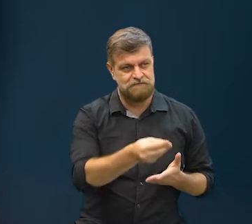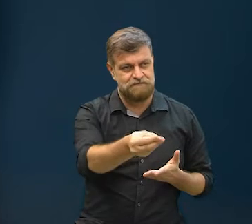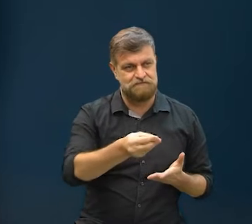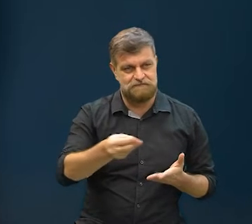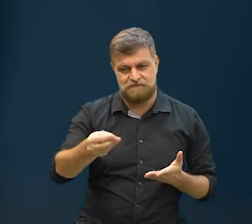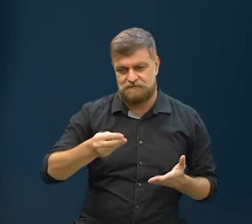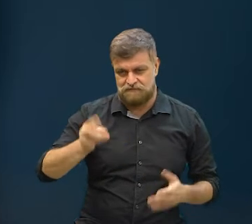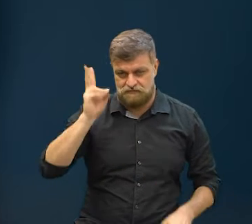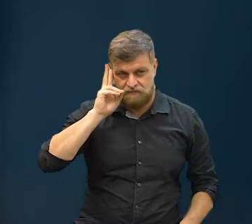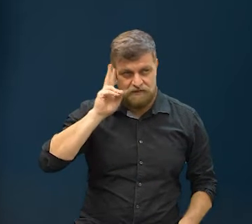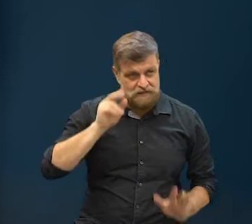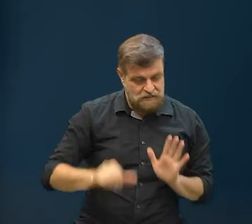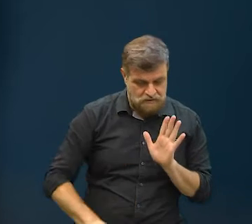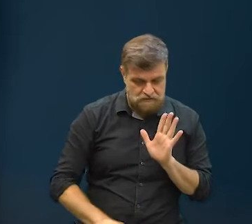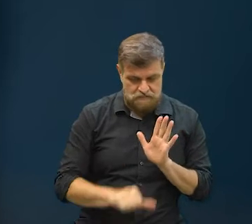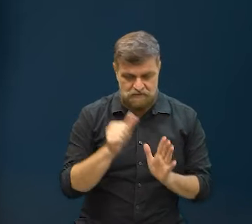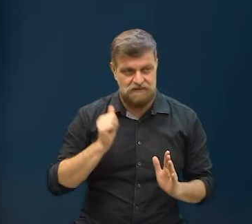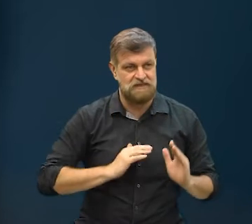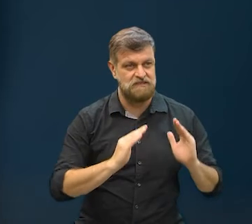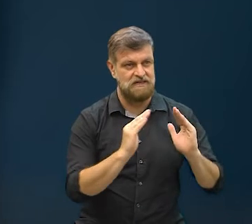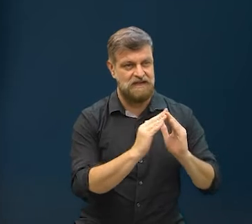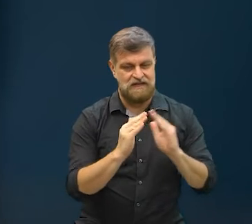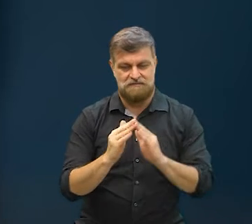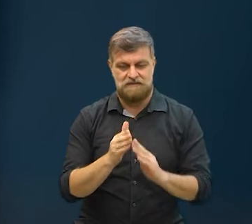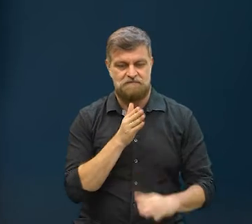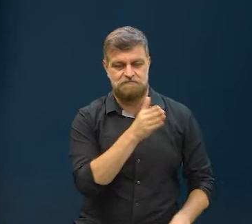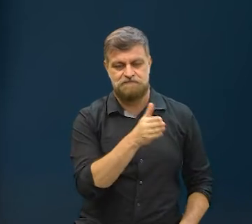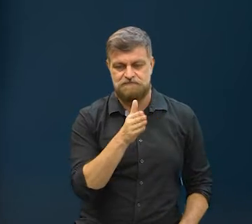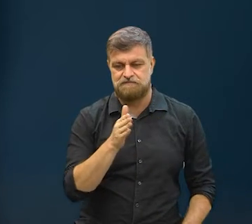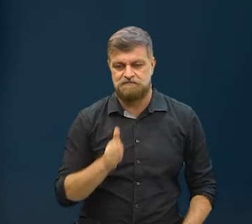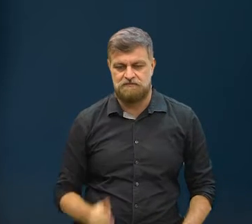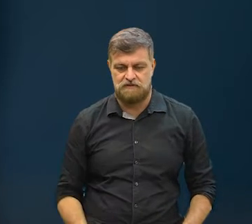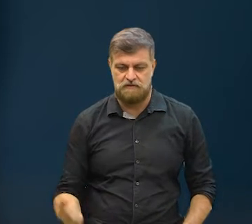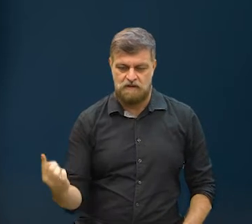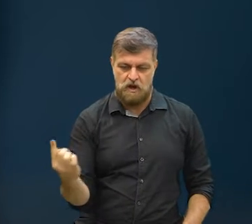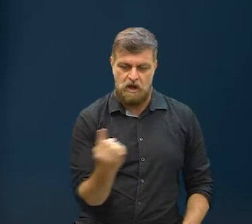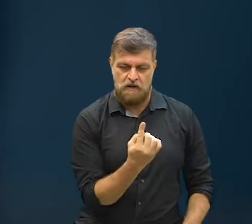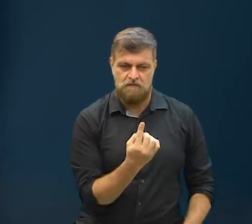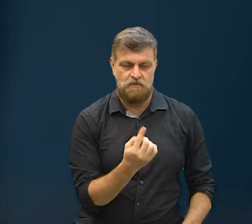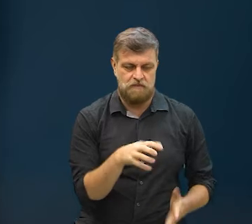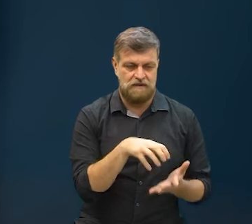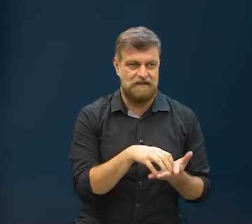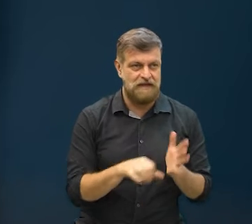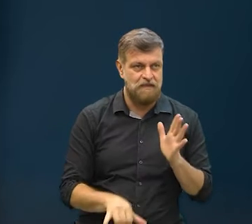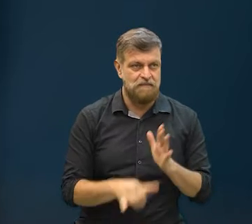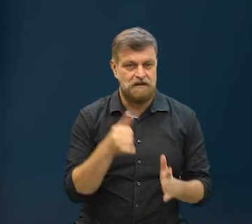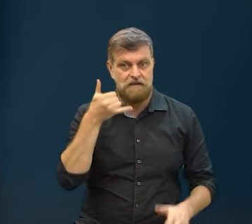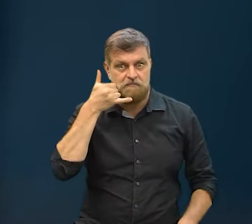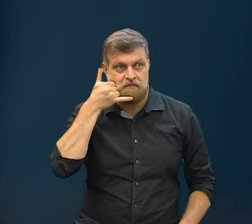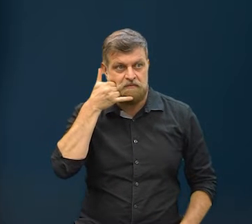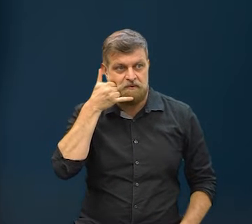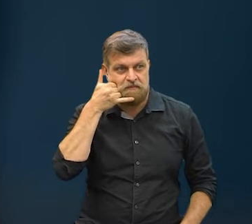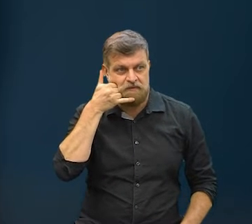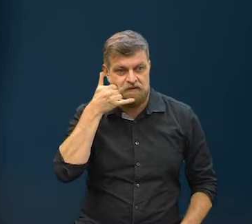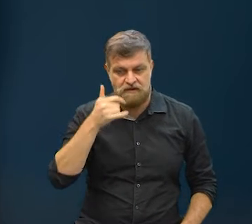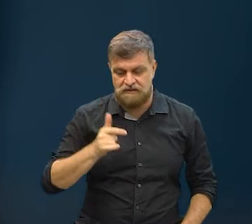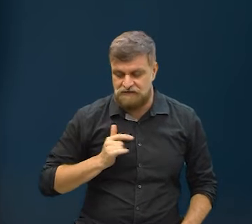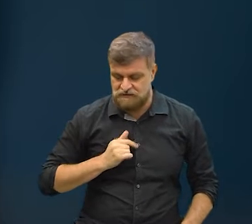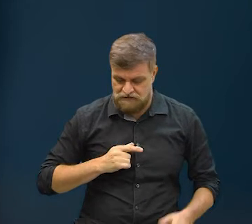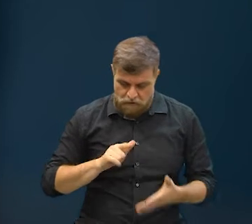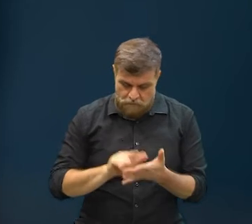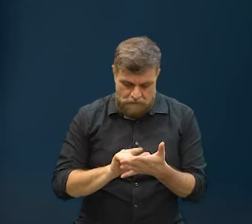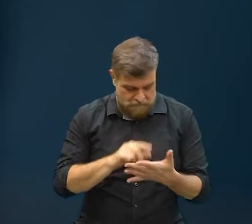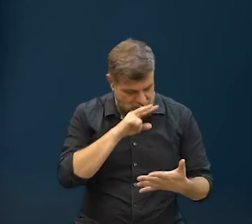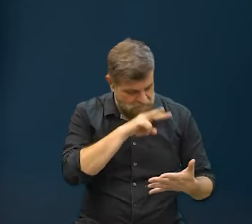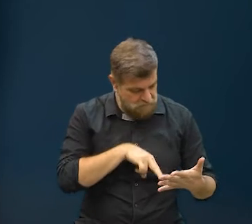Então, eu lembro até hoje, a primeira vez saímos entregando em casa por casa, quando voltamos para a clínica, trocou o telefone, nossa primeira cliente. Ah, acabei de